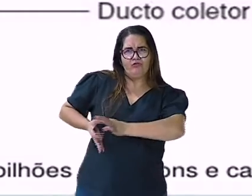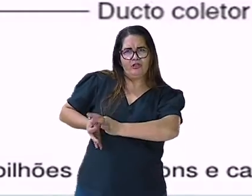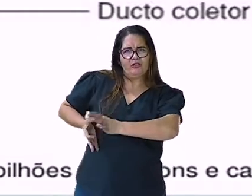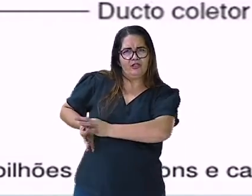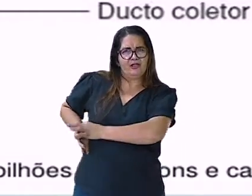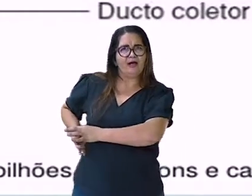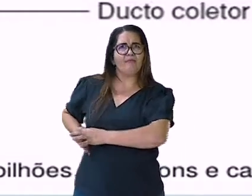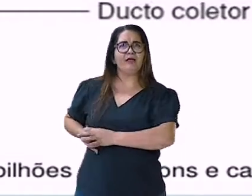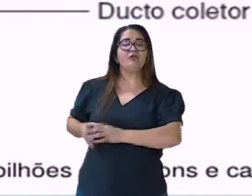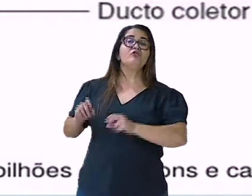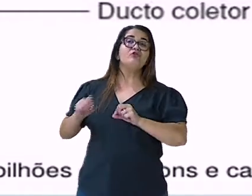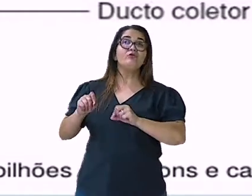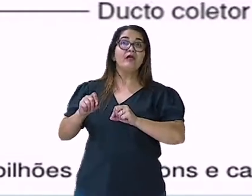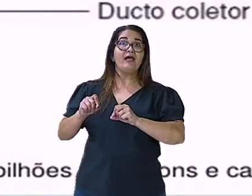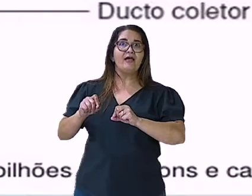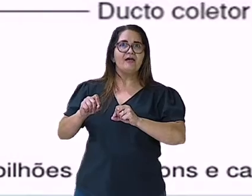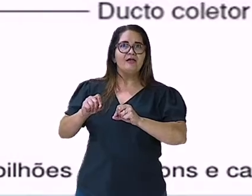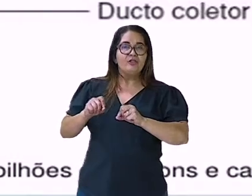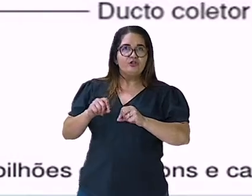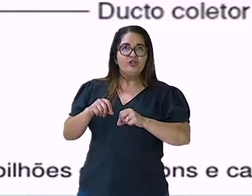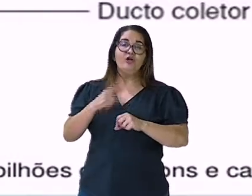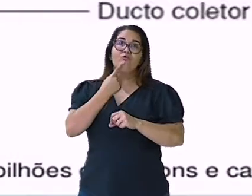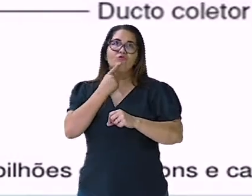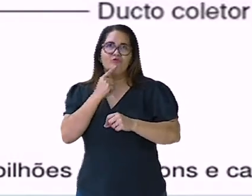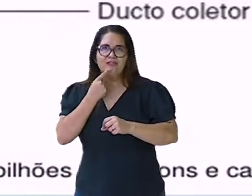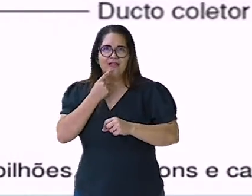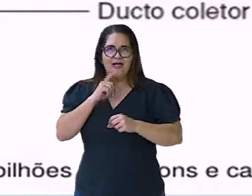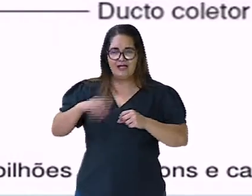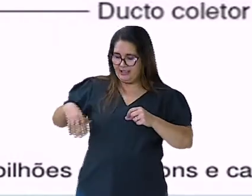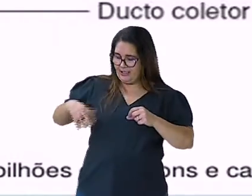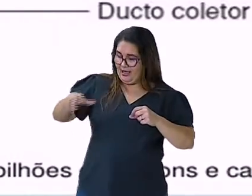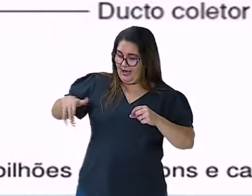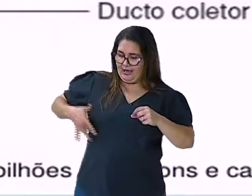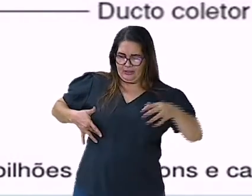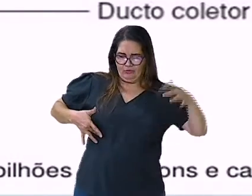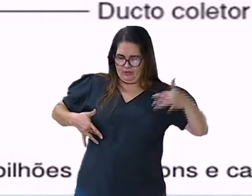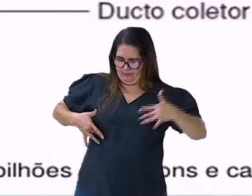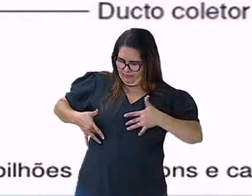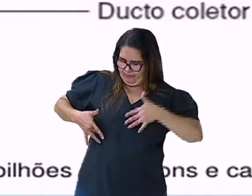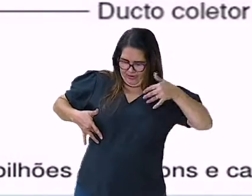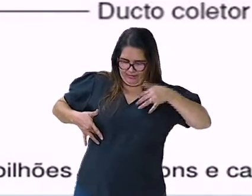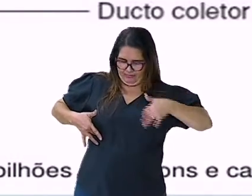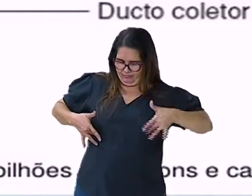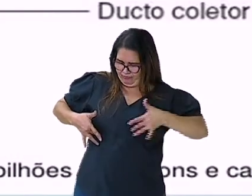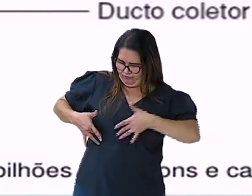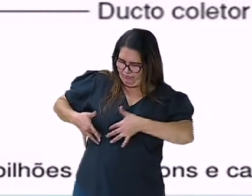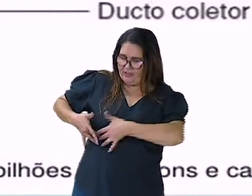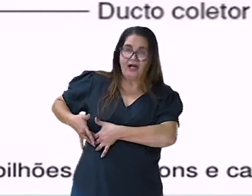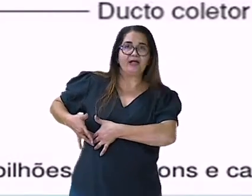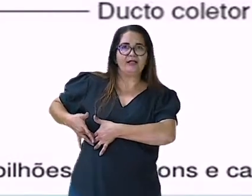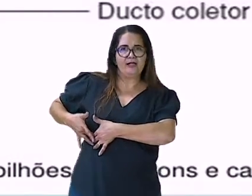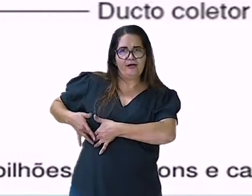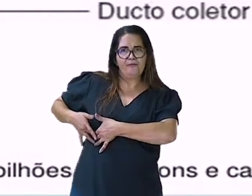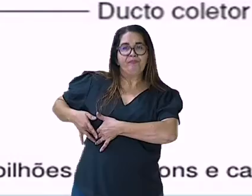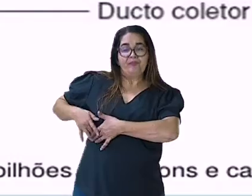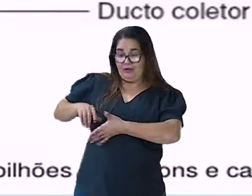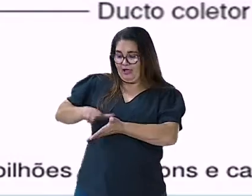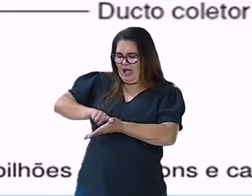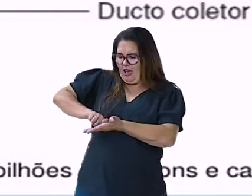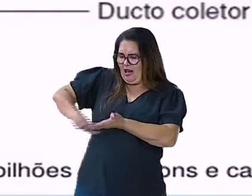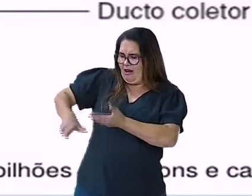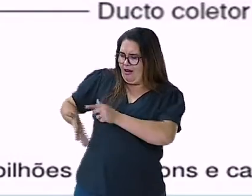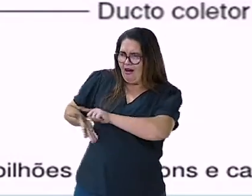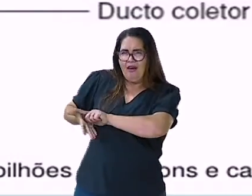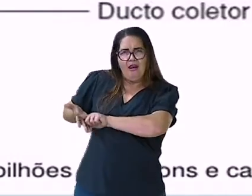este sangue, filtrar este sangue, melhorar a condição, tirar dele tudo aquilo que o meu corpo